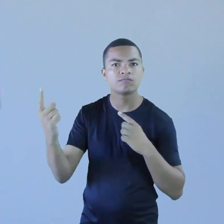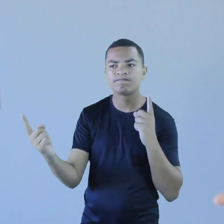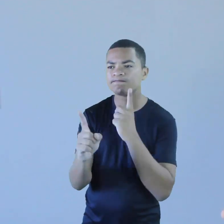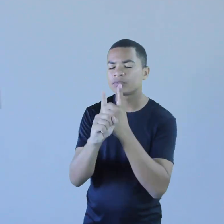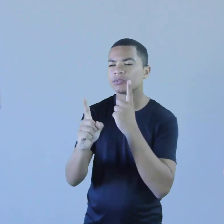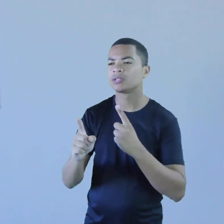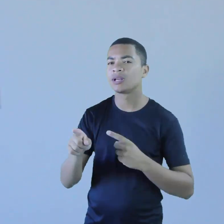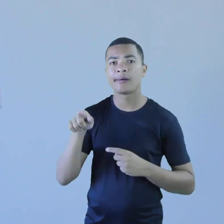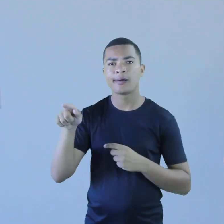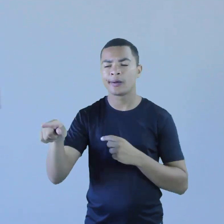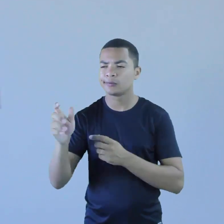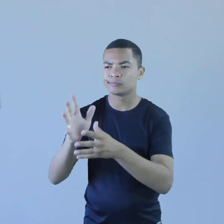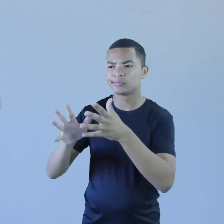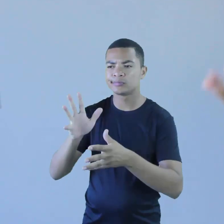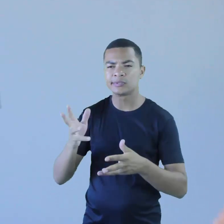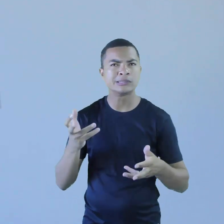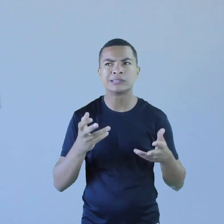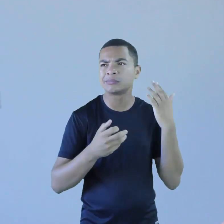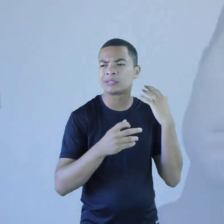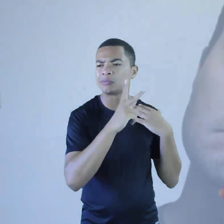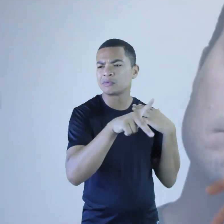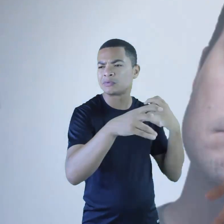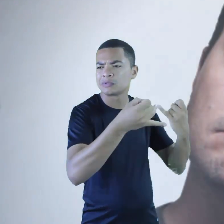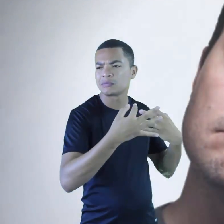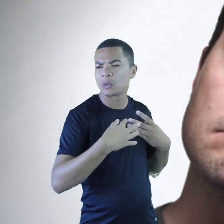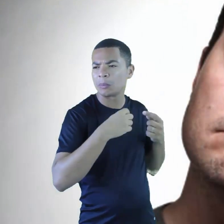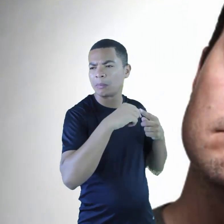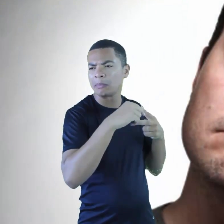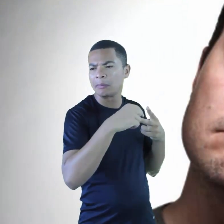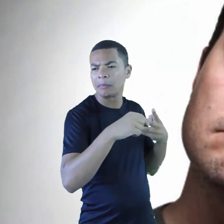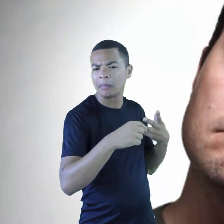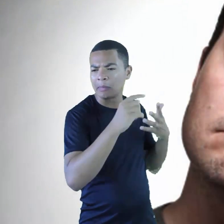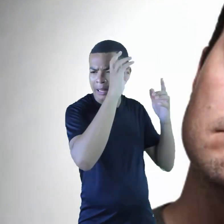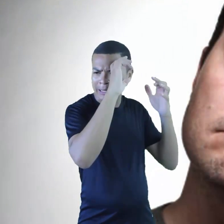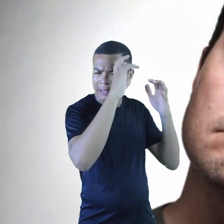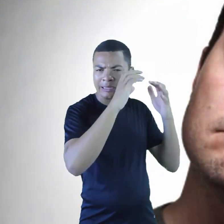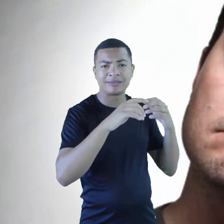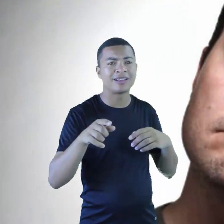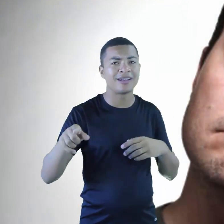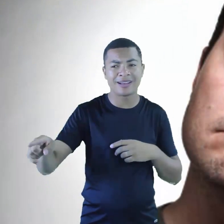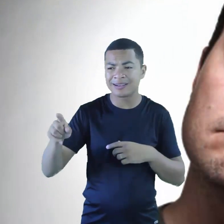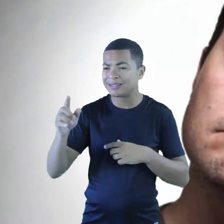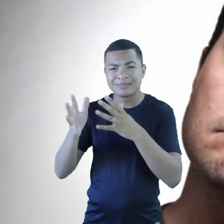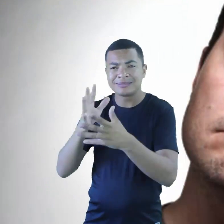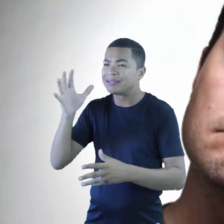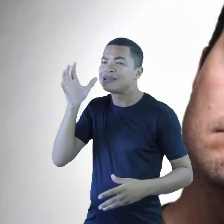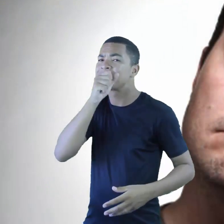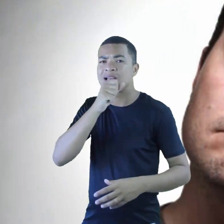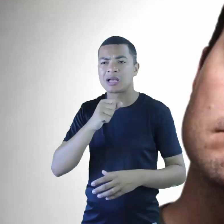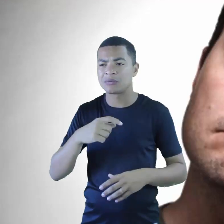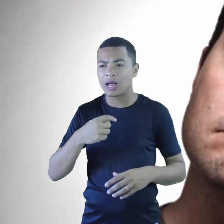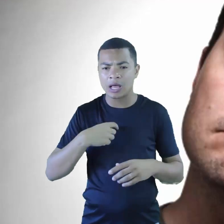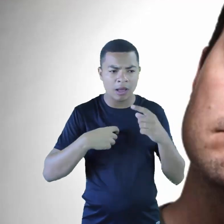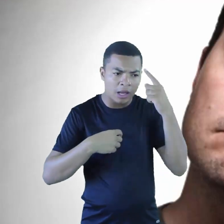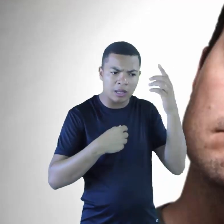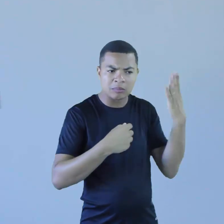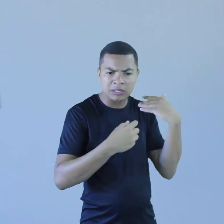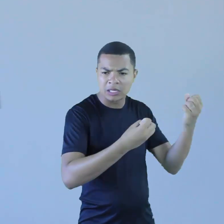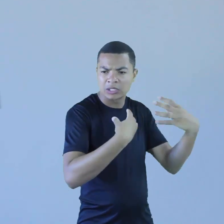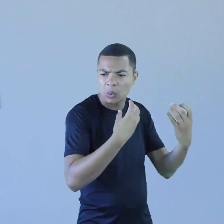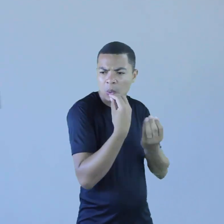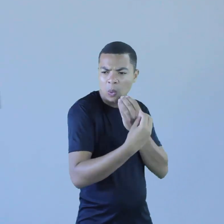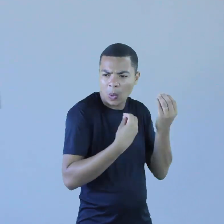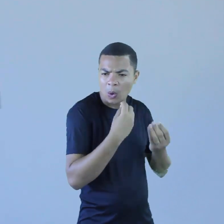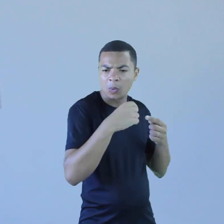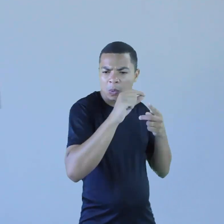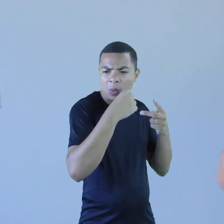processar as informações e acabava boiando, porque eles sinalizavam rápido e eu perdia todo o contexto, todo o assunto. E